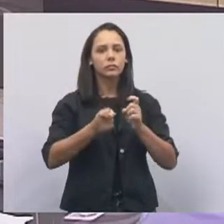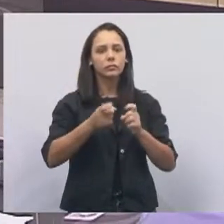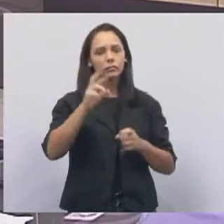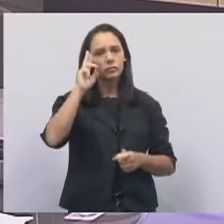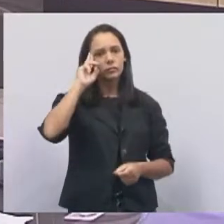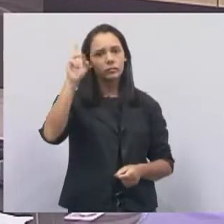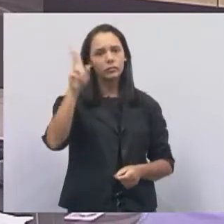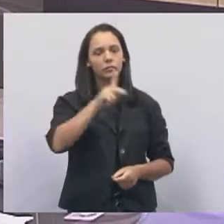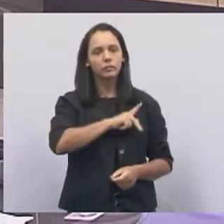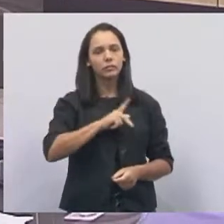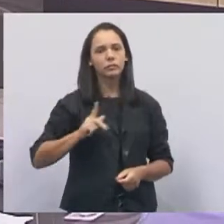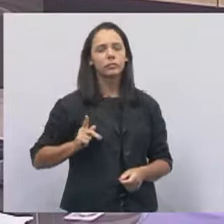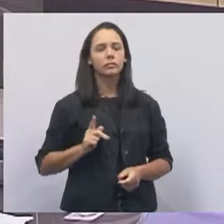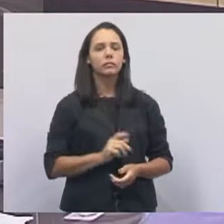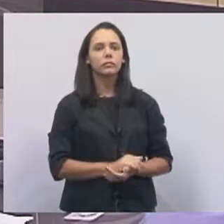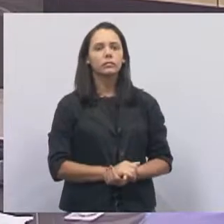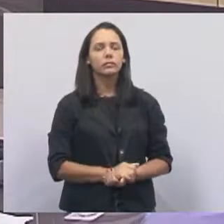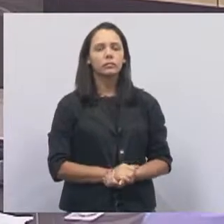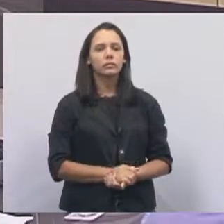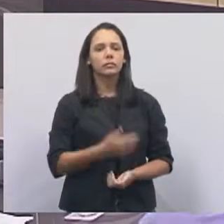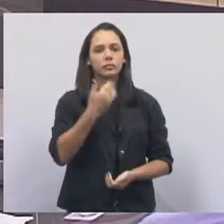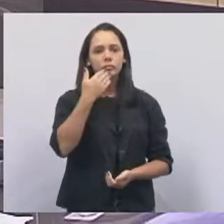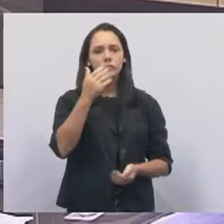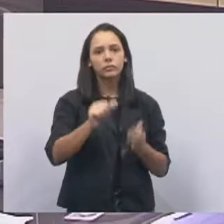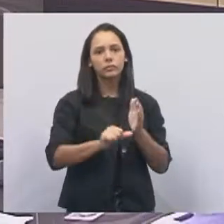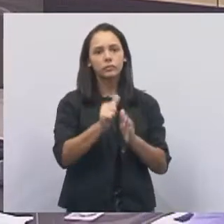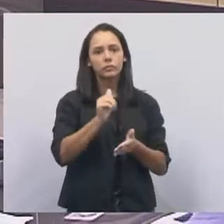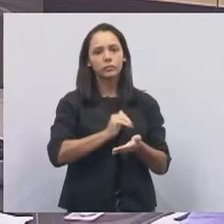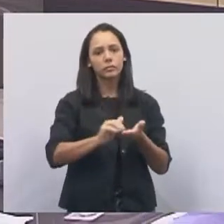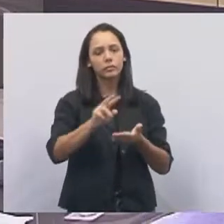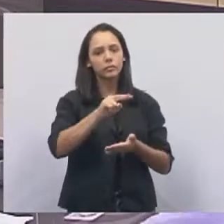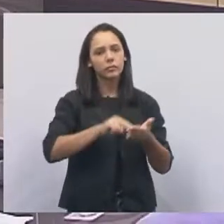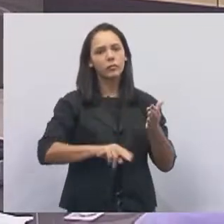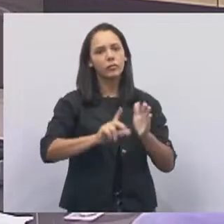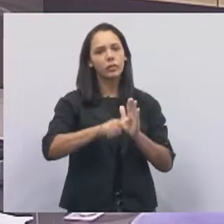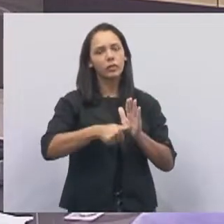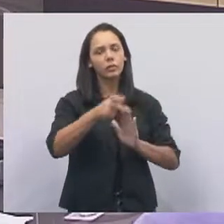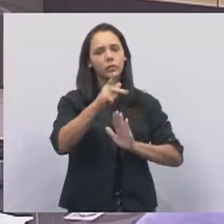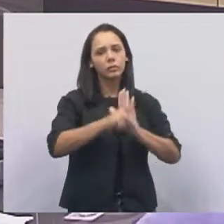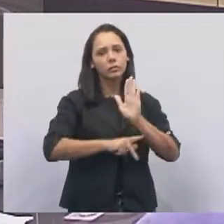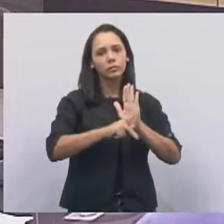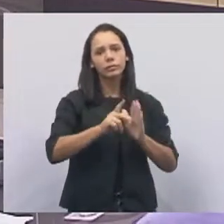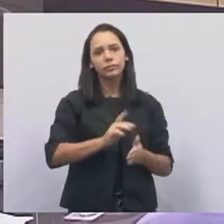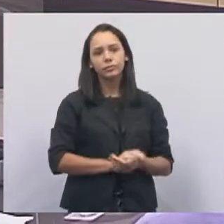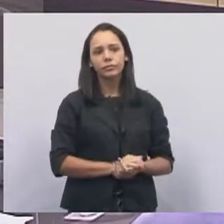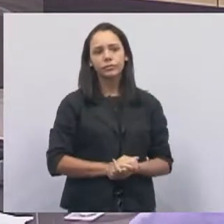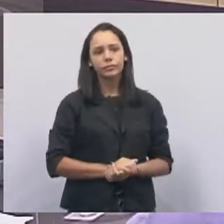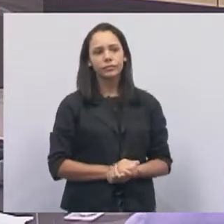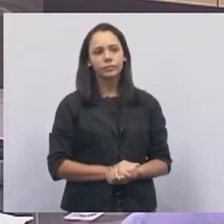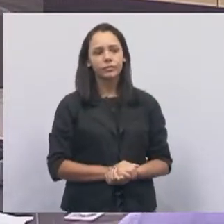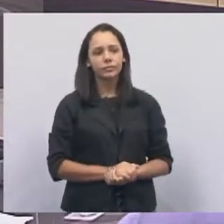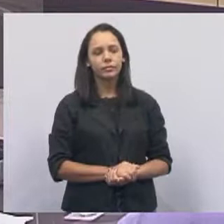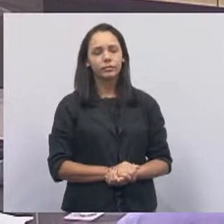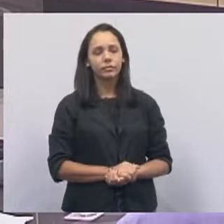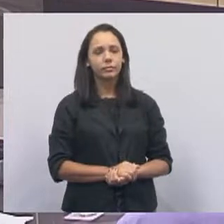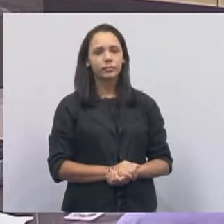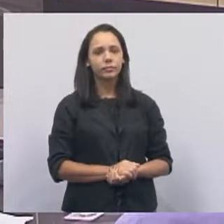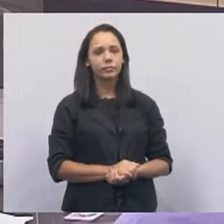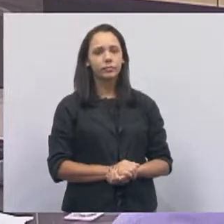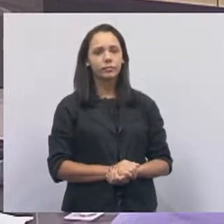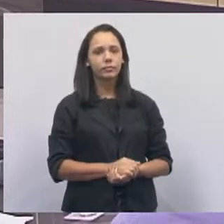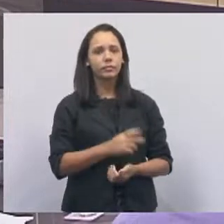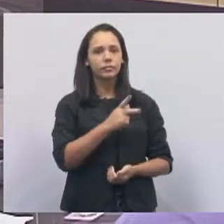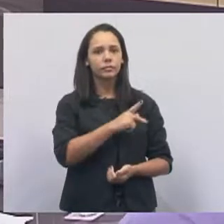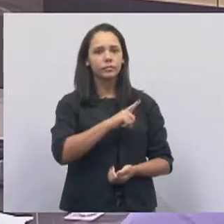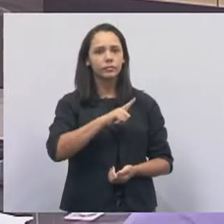presente peço ao primeiro secretário que faça leitura do próximo projeto discussão única